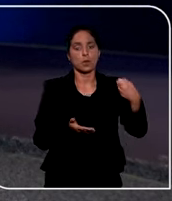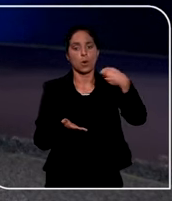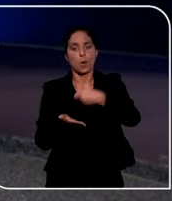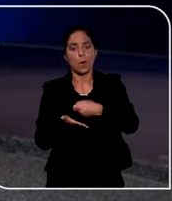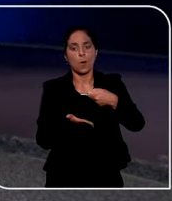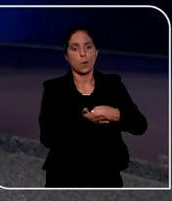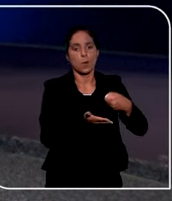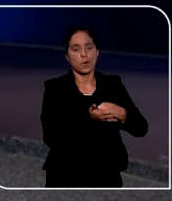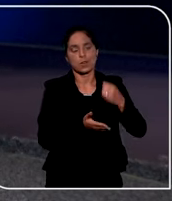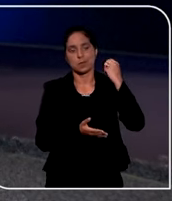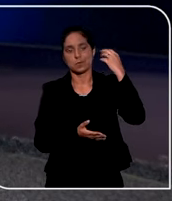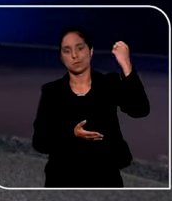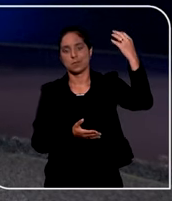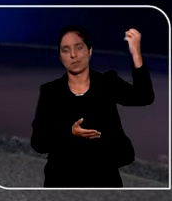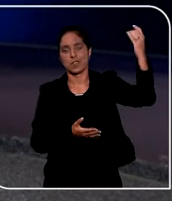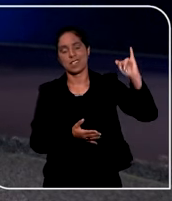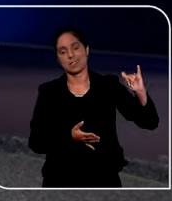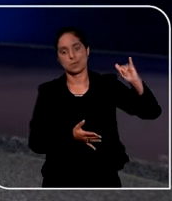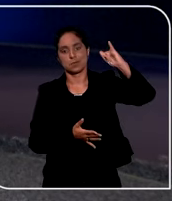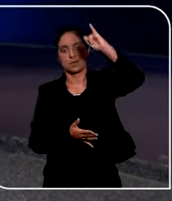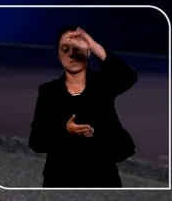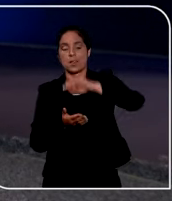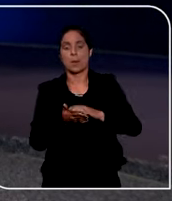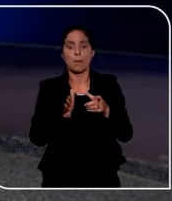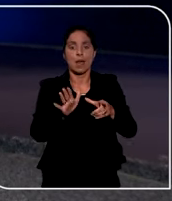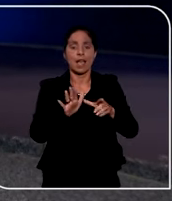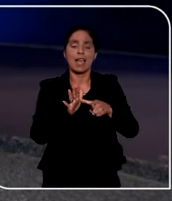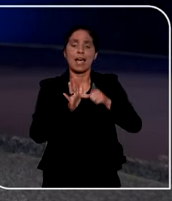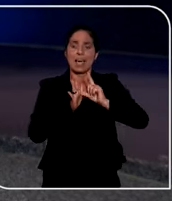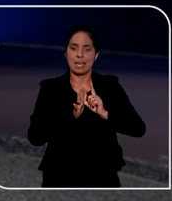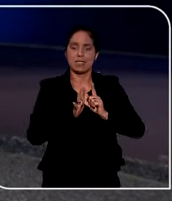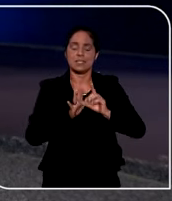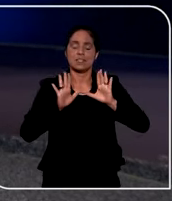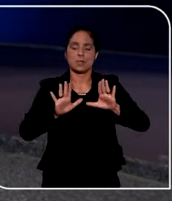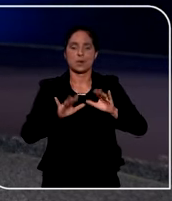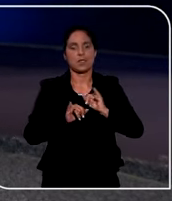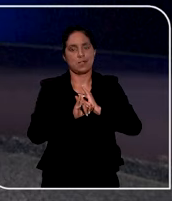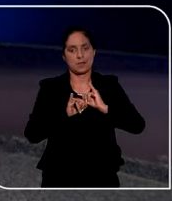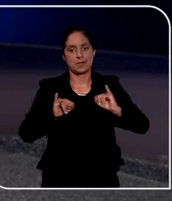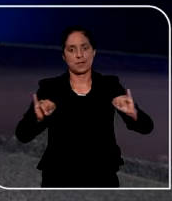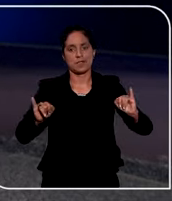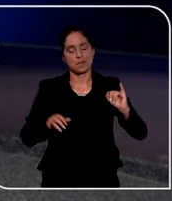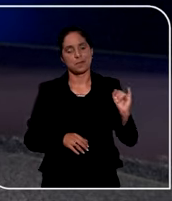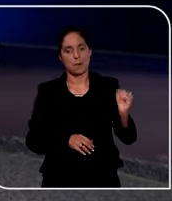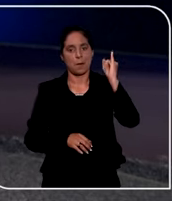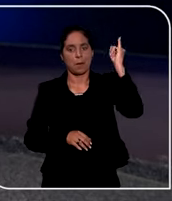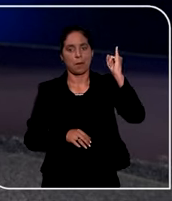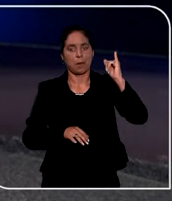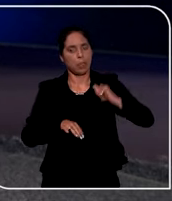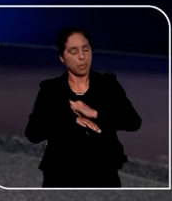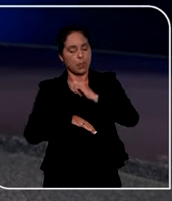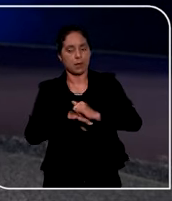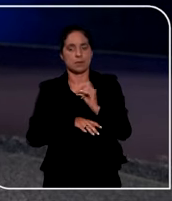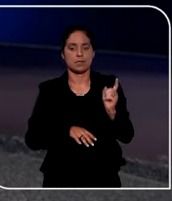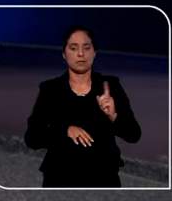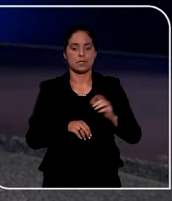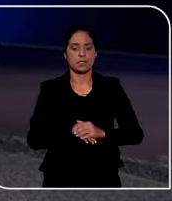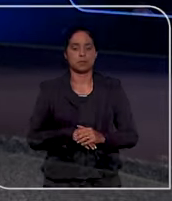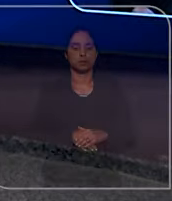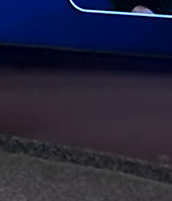aérea antes de arrumar a mala Quero te convidar para ouvir dicas importantes e não ser